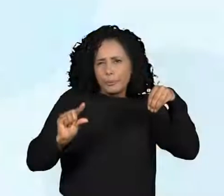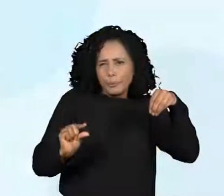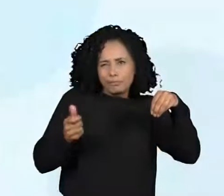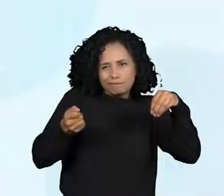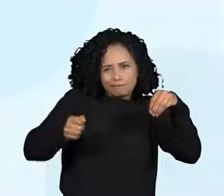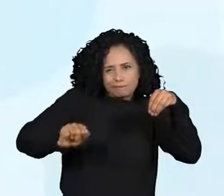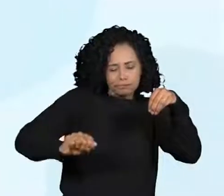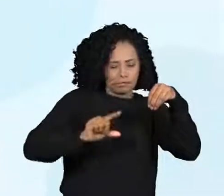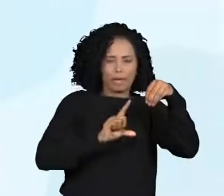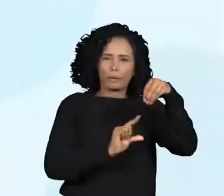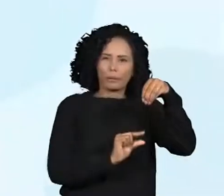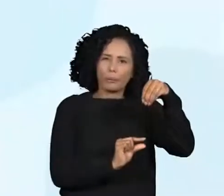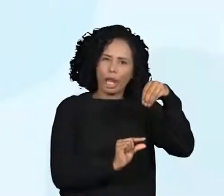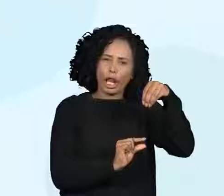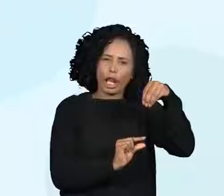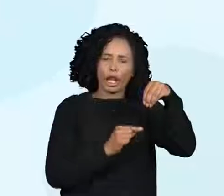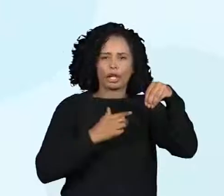duração.